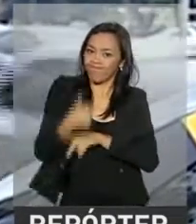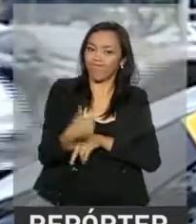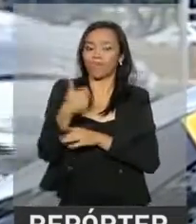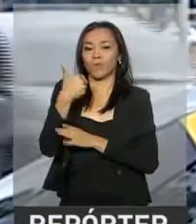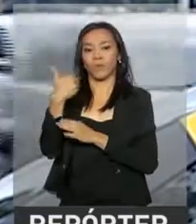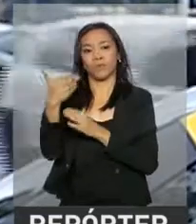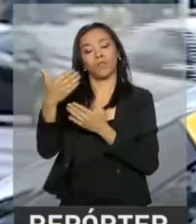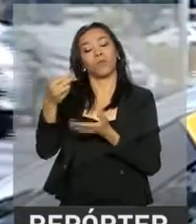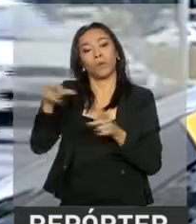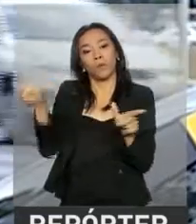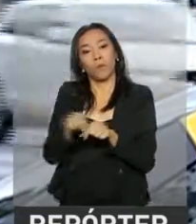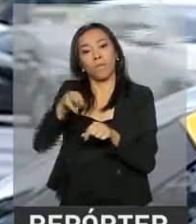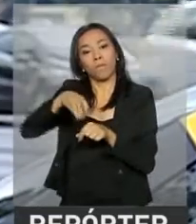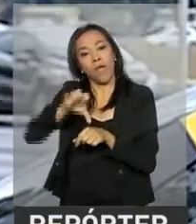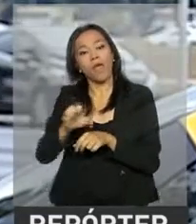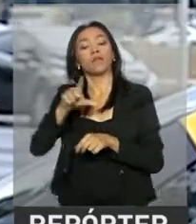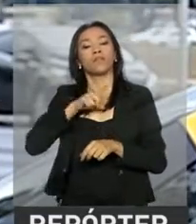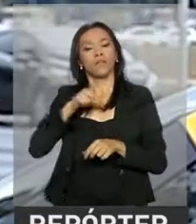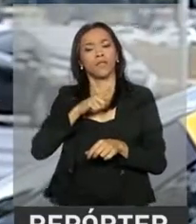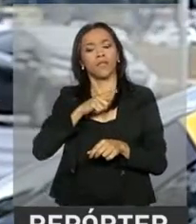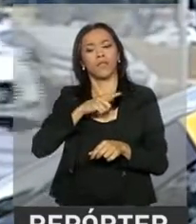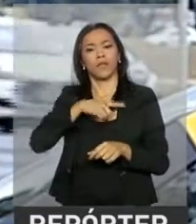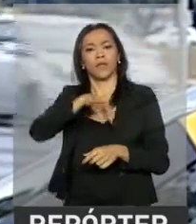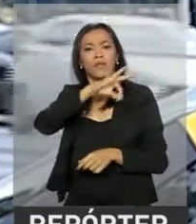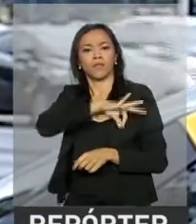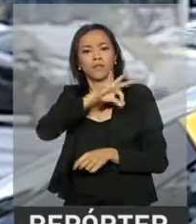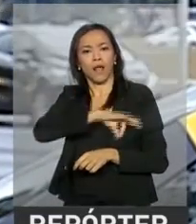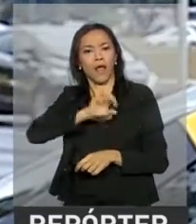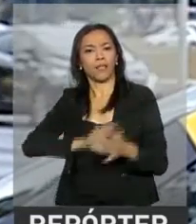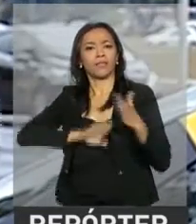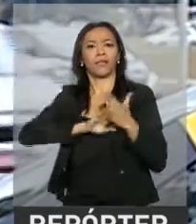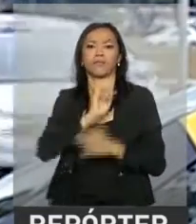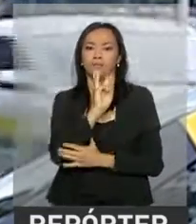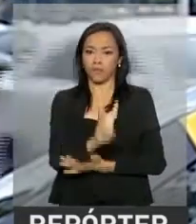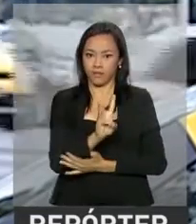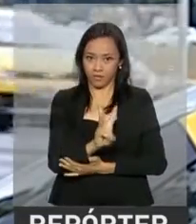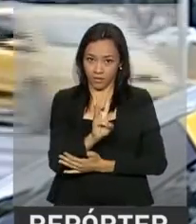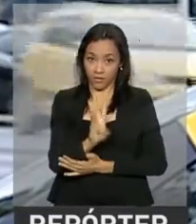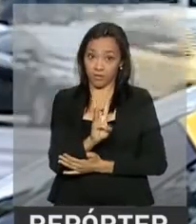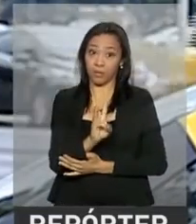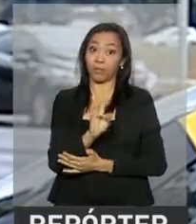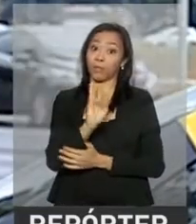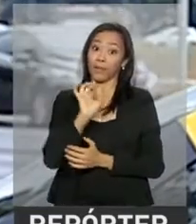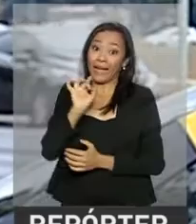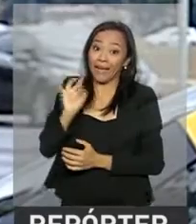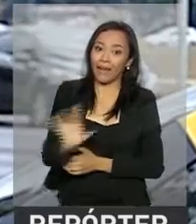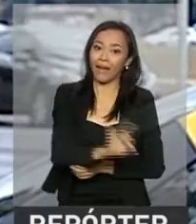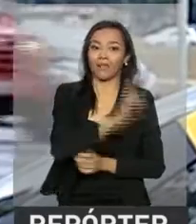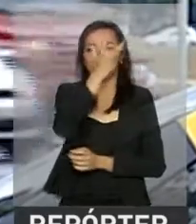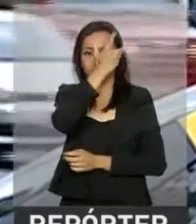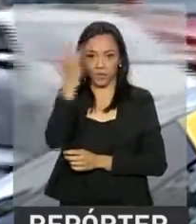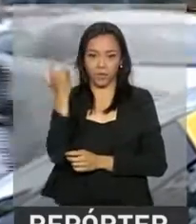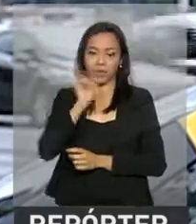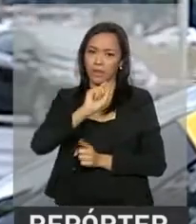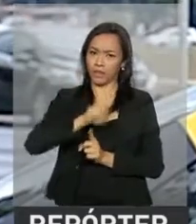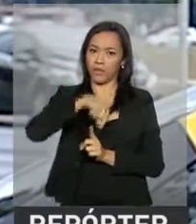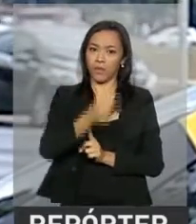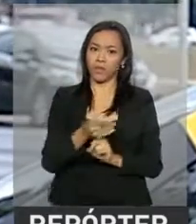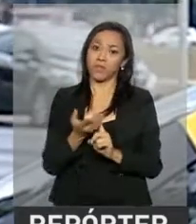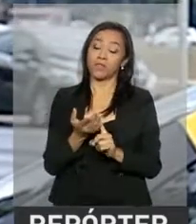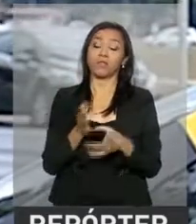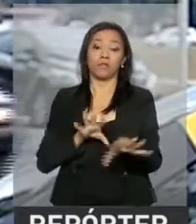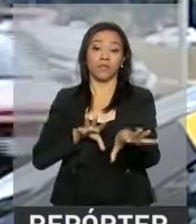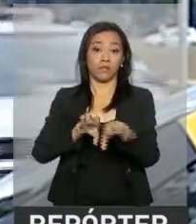têm que ter uma renda familiar bruta aí de até 3 salários mínimos por pessoa. Depois da graduação,